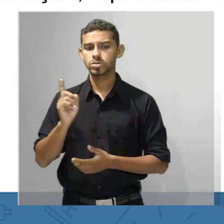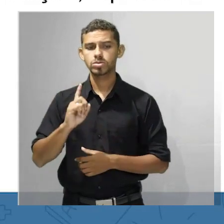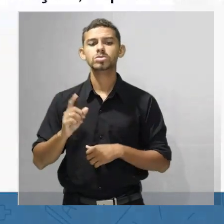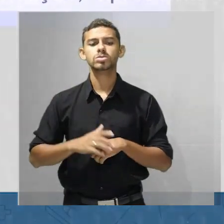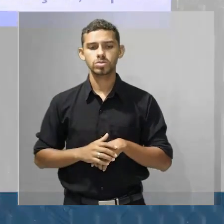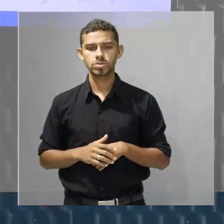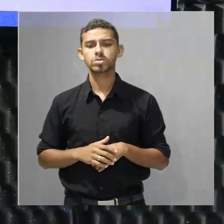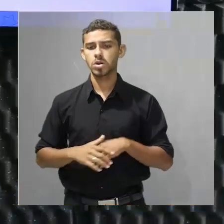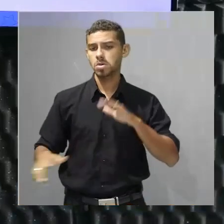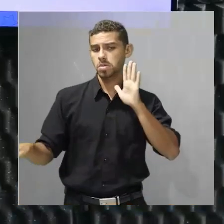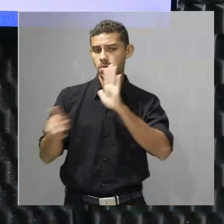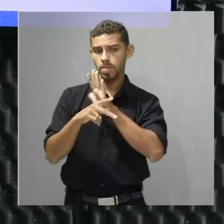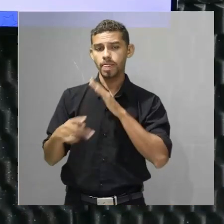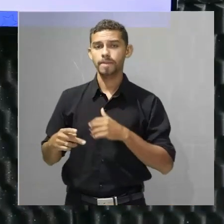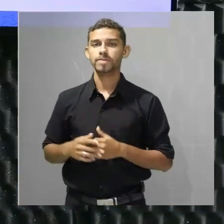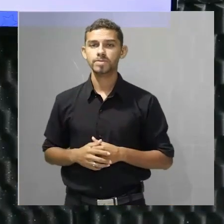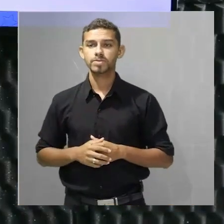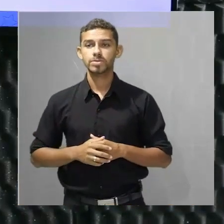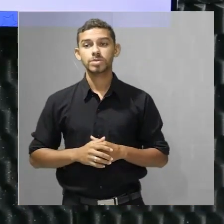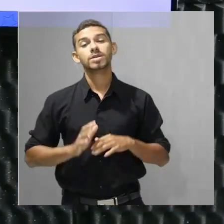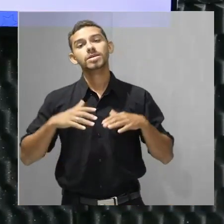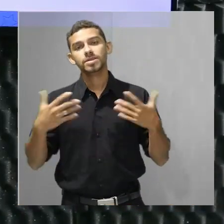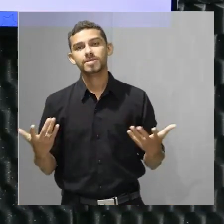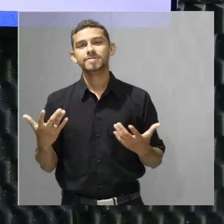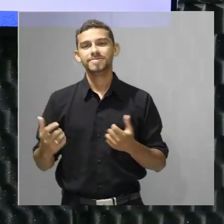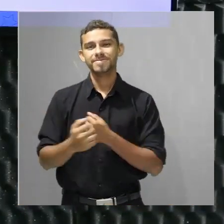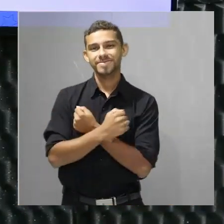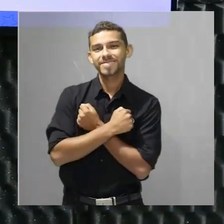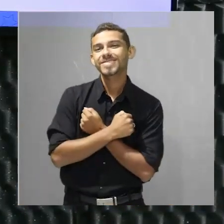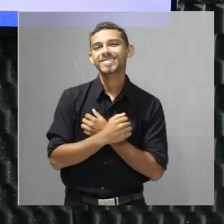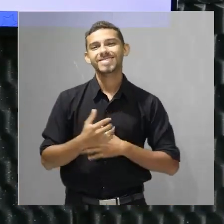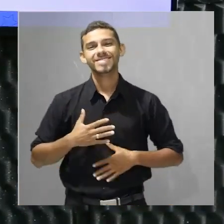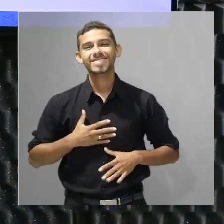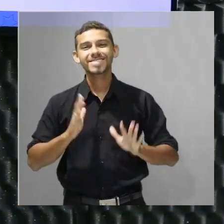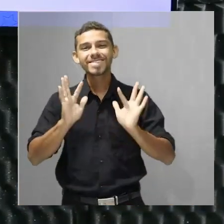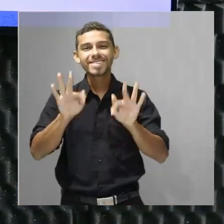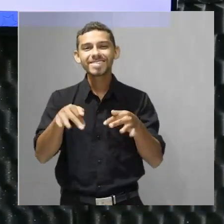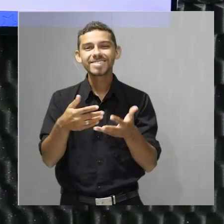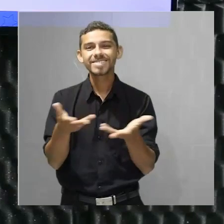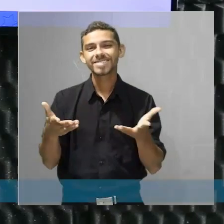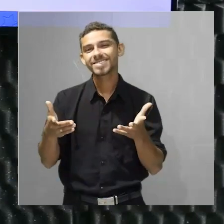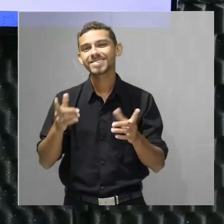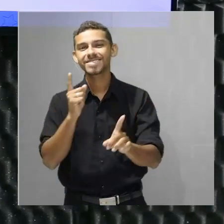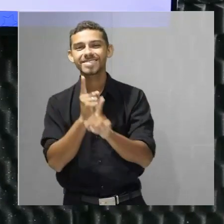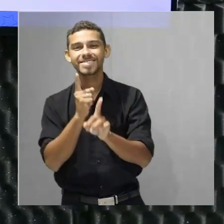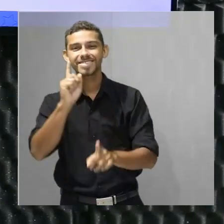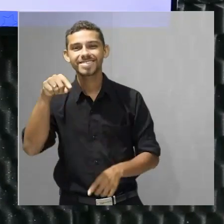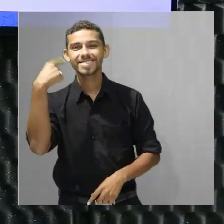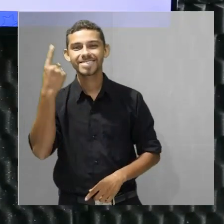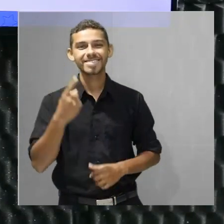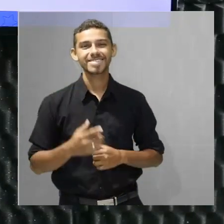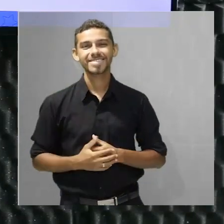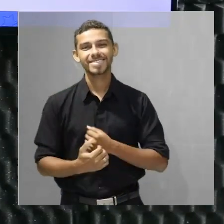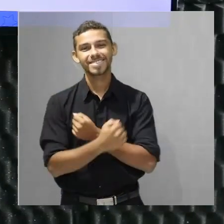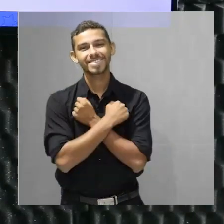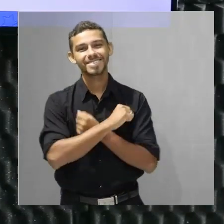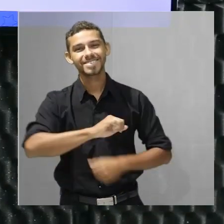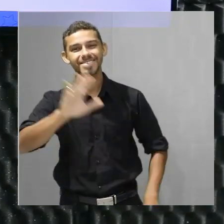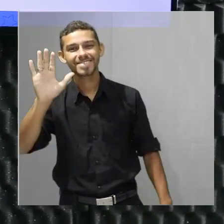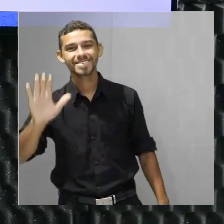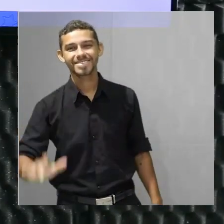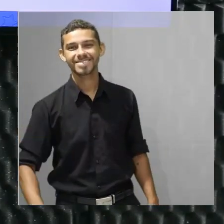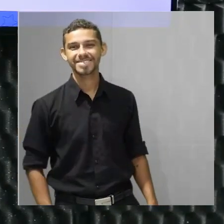significado próprio único Então é isso turma a nossa aula finaliza aqui eu aguardo vocês na próxima um grande